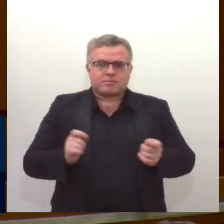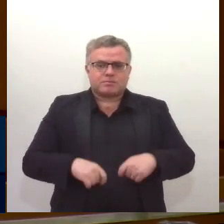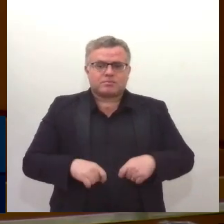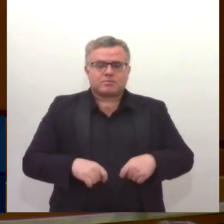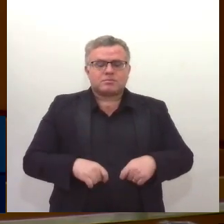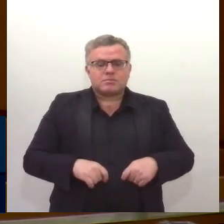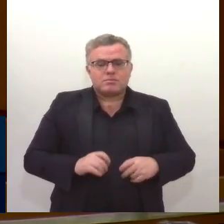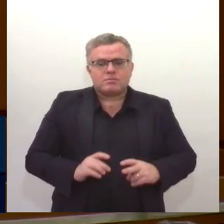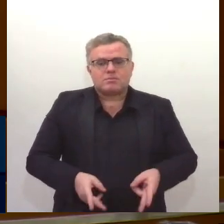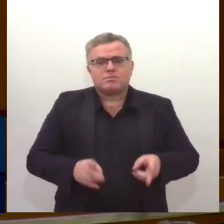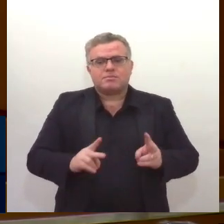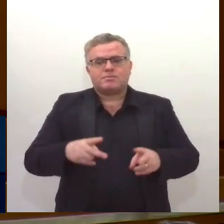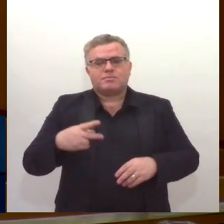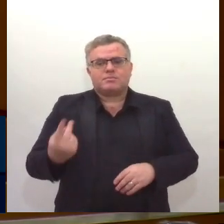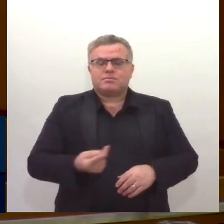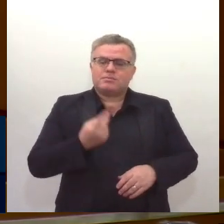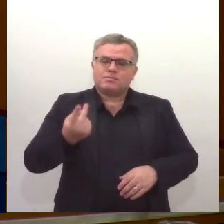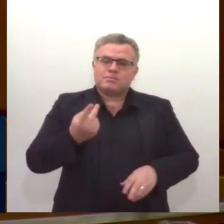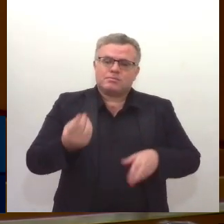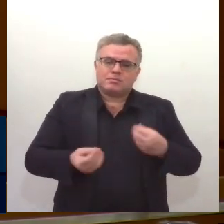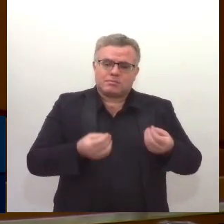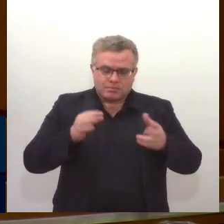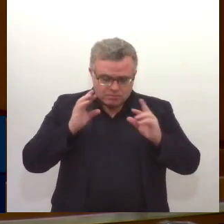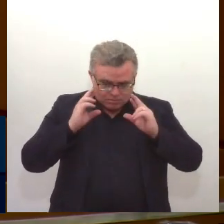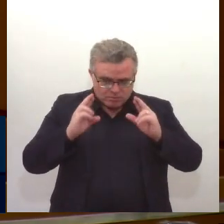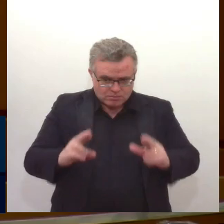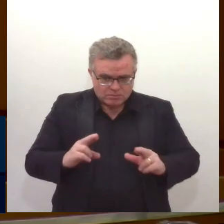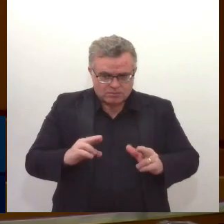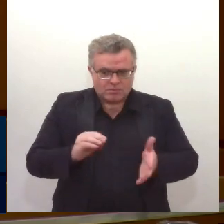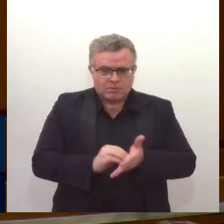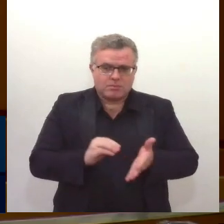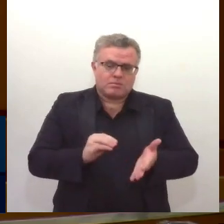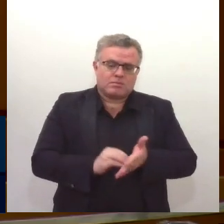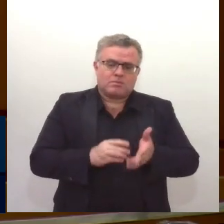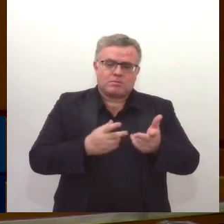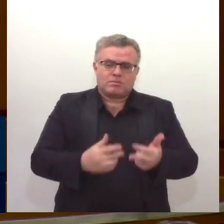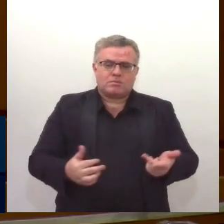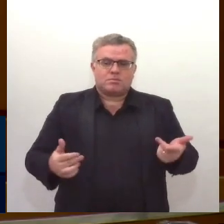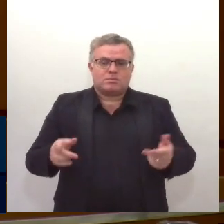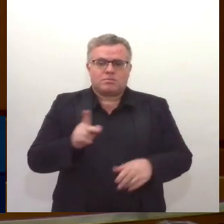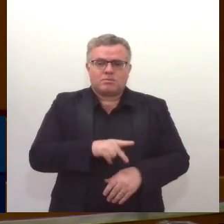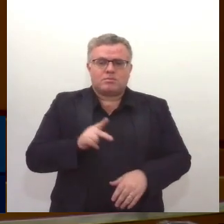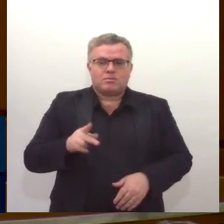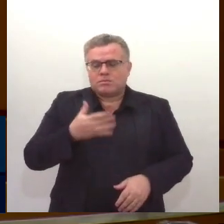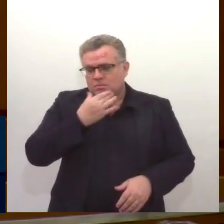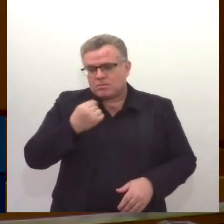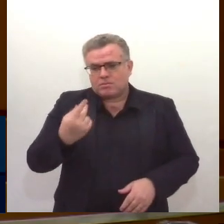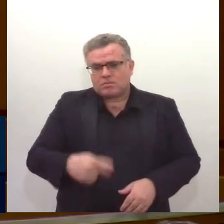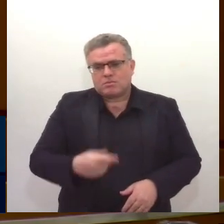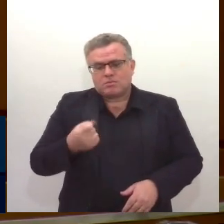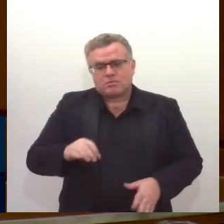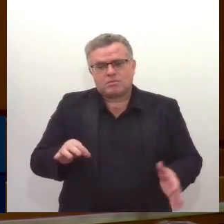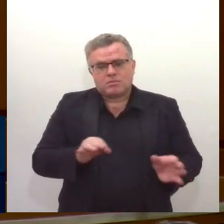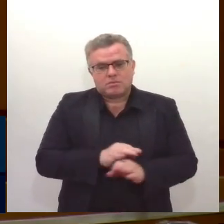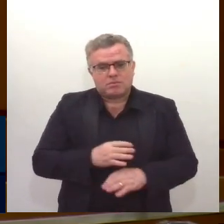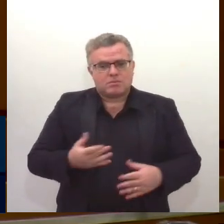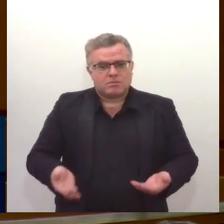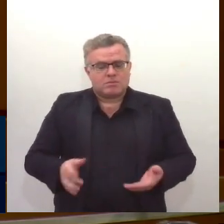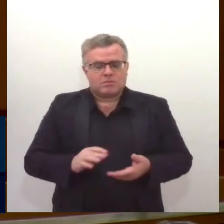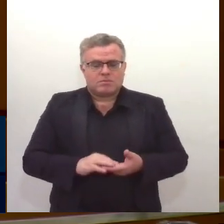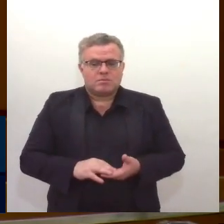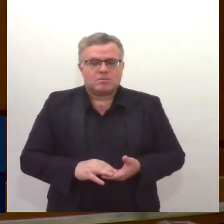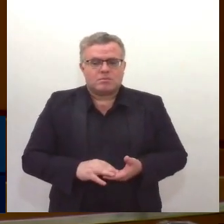desvalorize, desrespeite as professoras e professores do nosso estado. Então, todo o meu apoio